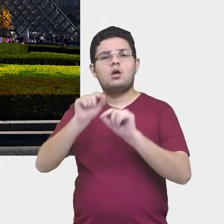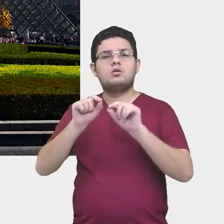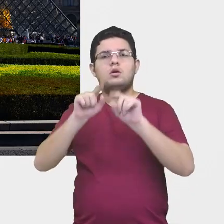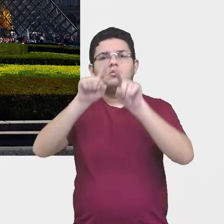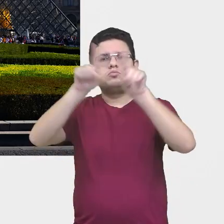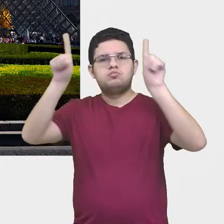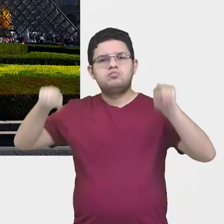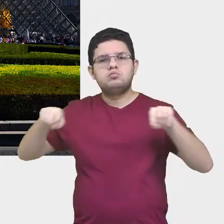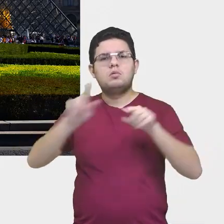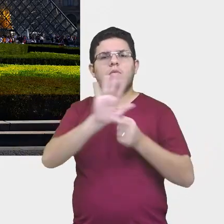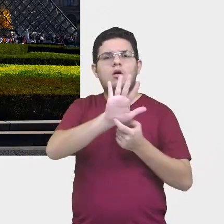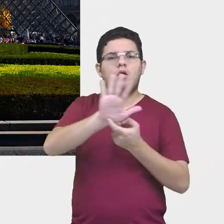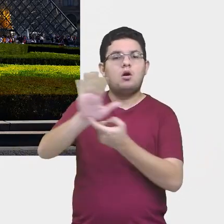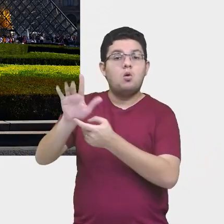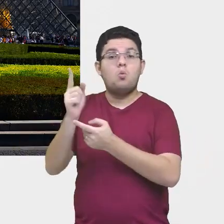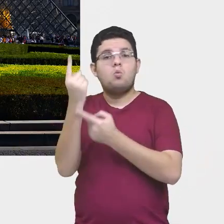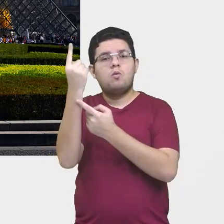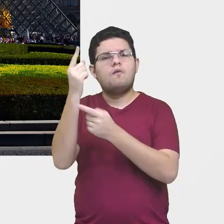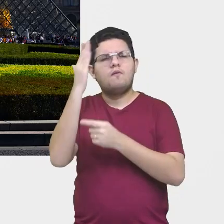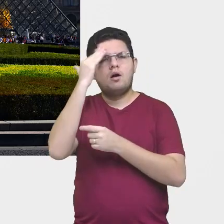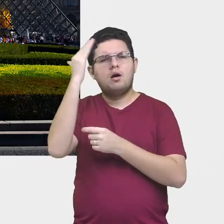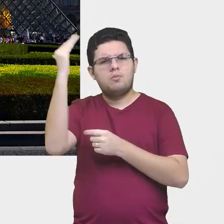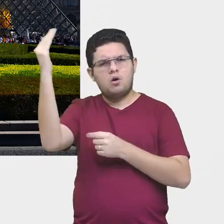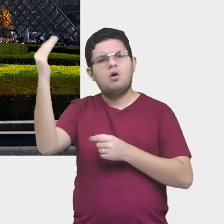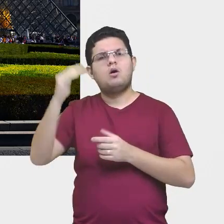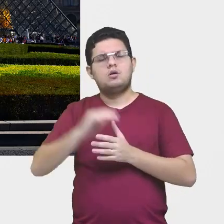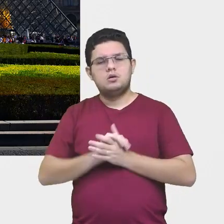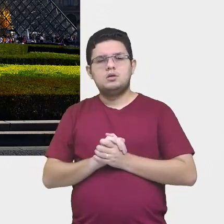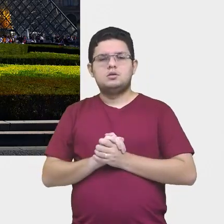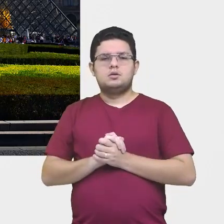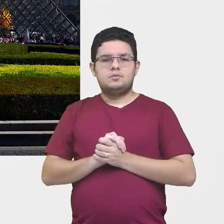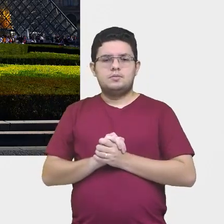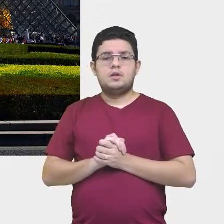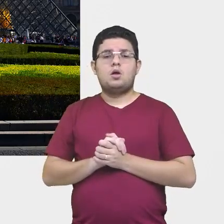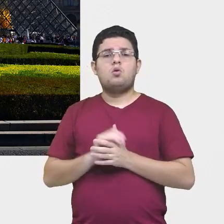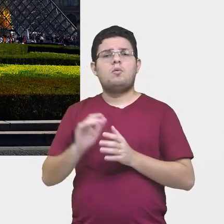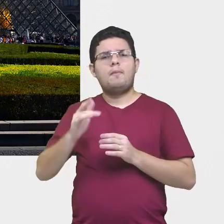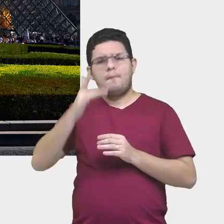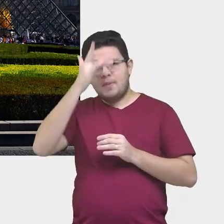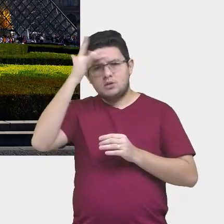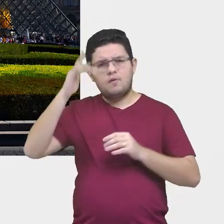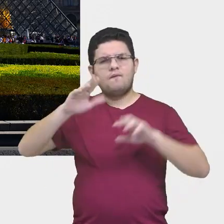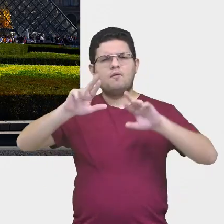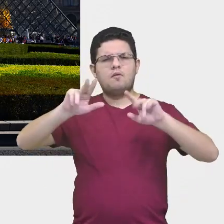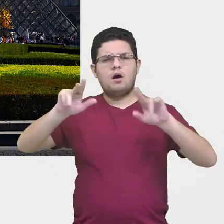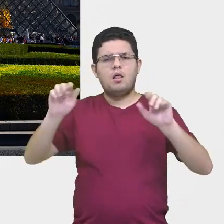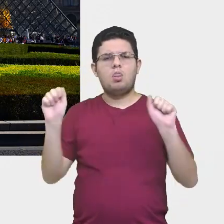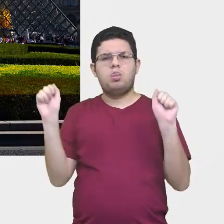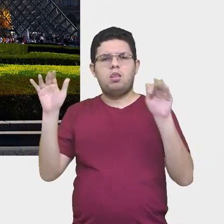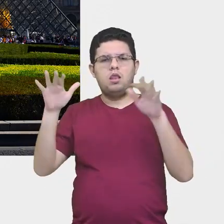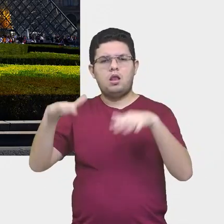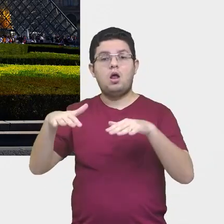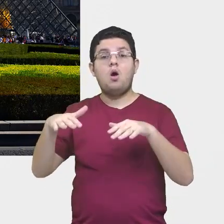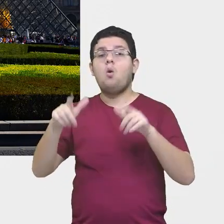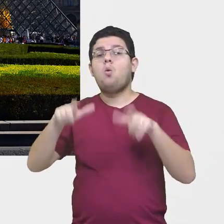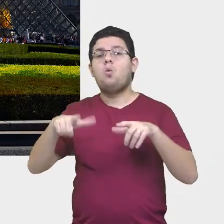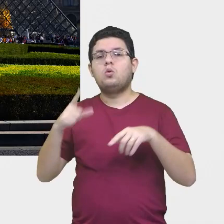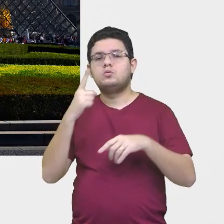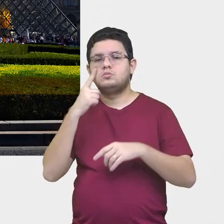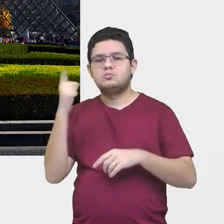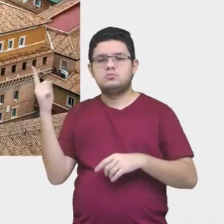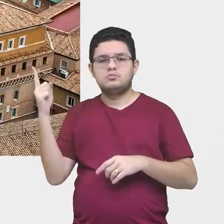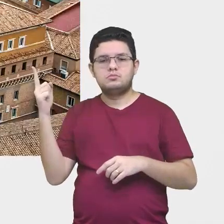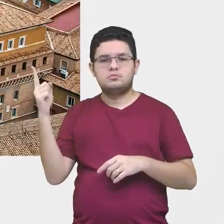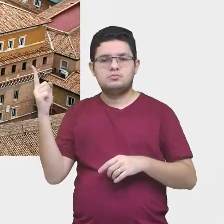do mundo para visitar aí o Museu do Louvre, né, em Paris, na França. Mas a gente tem também, olha